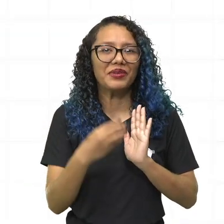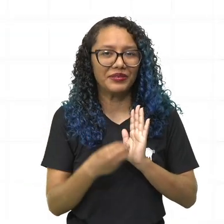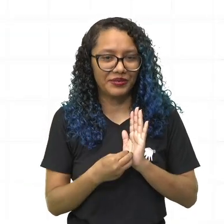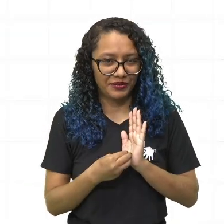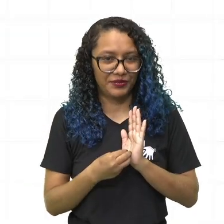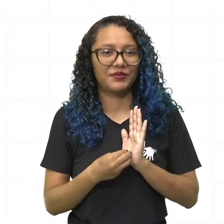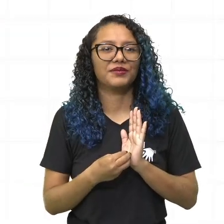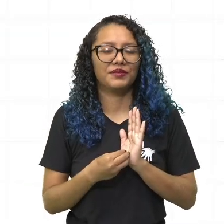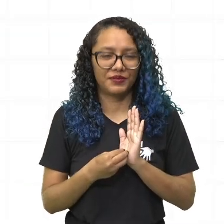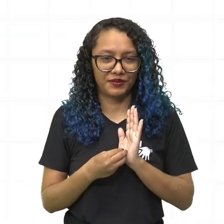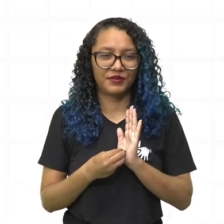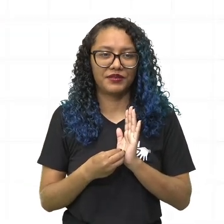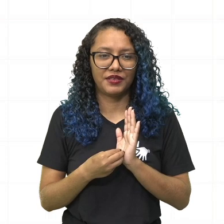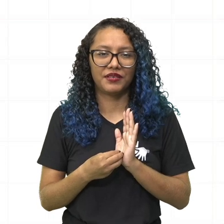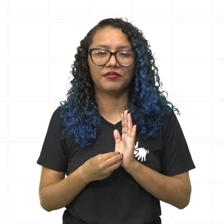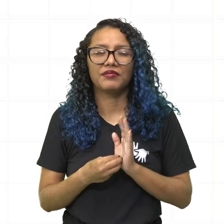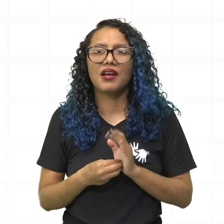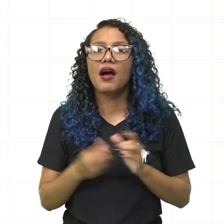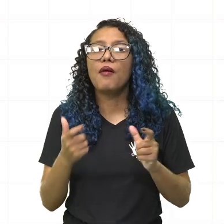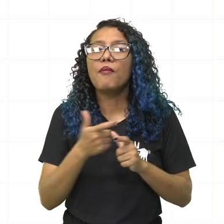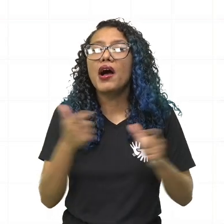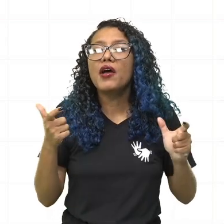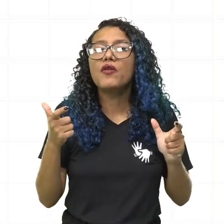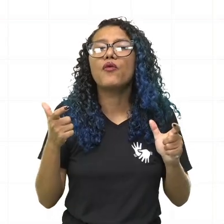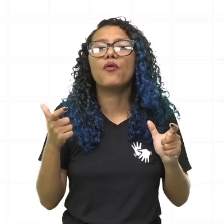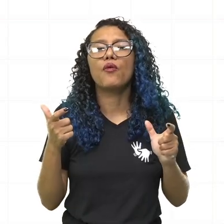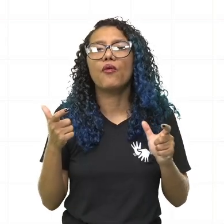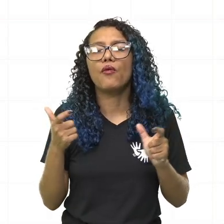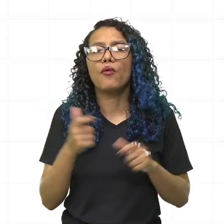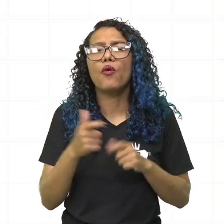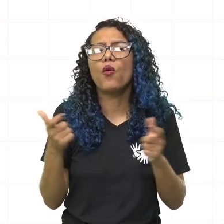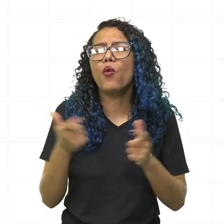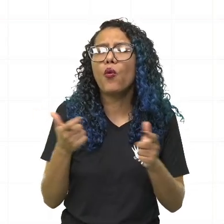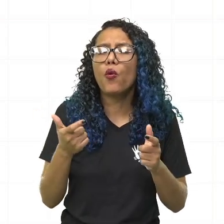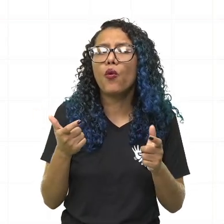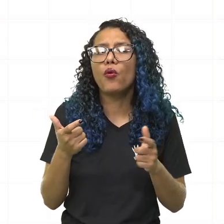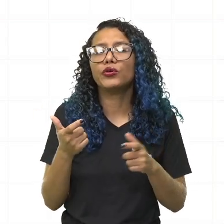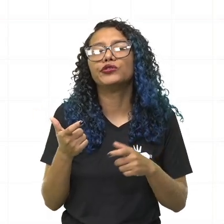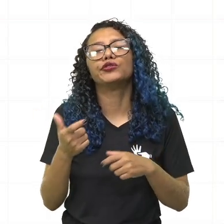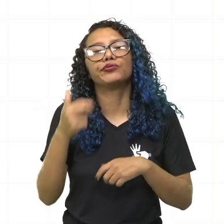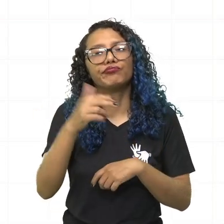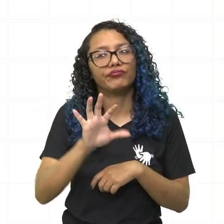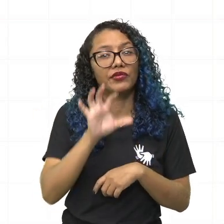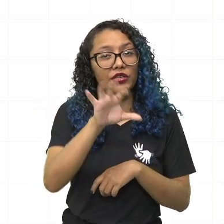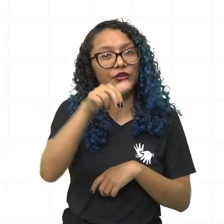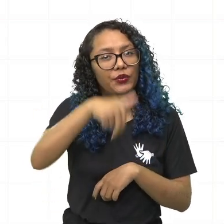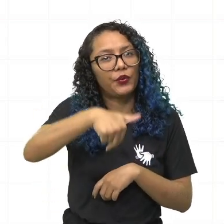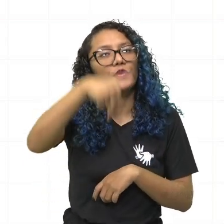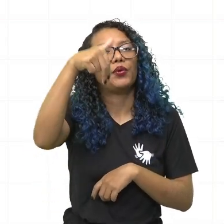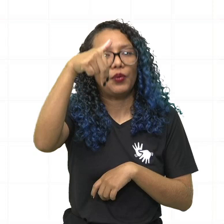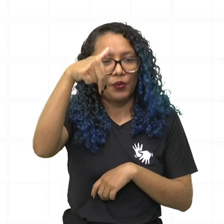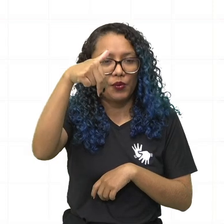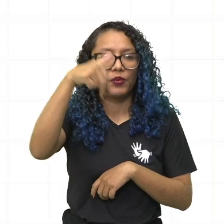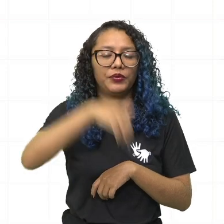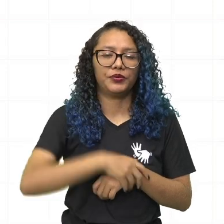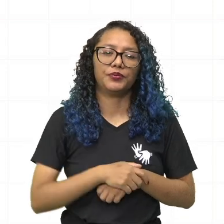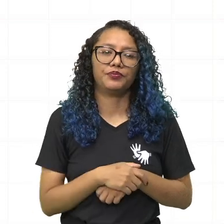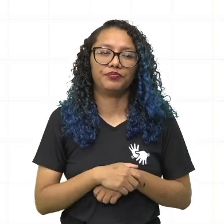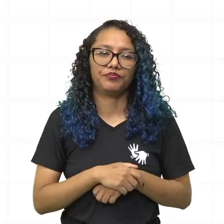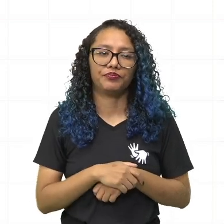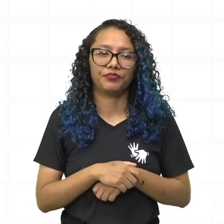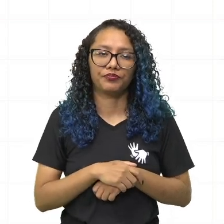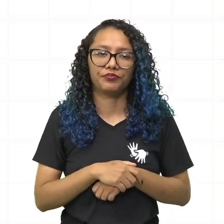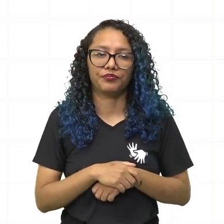região norte, boa parte, né, da região norte do território brasileiro. A Amazônia, pessoal,